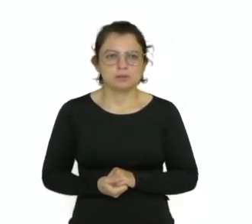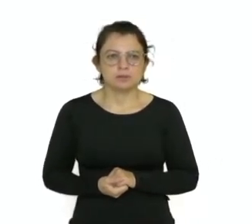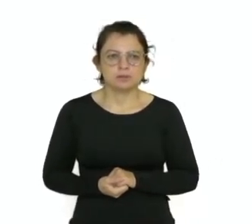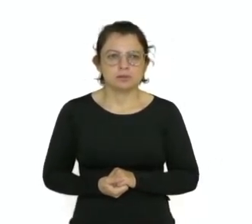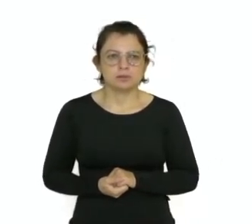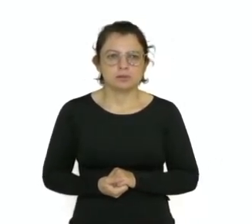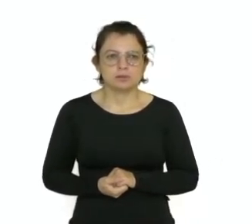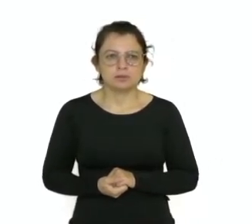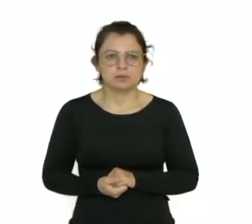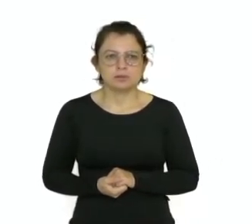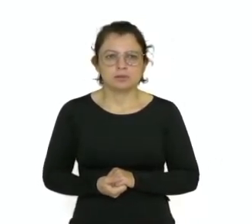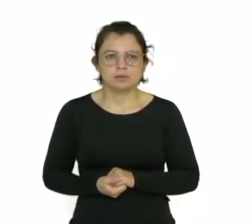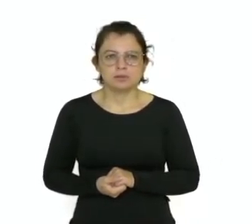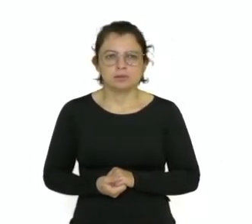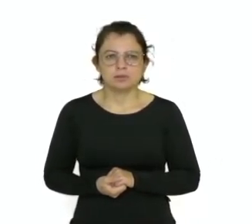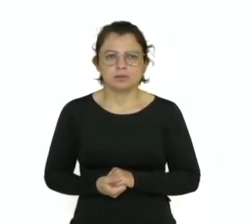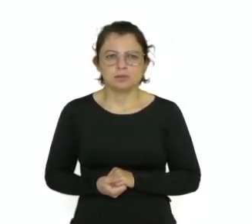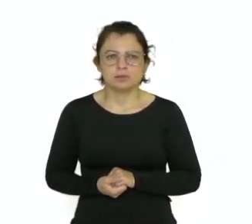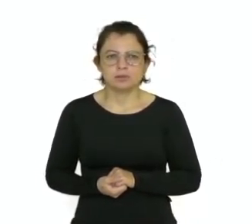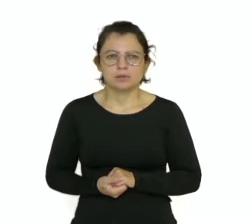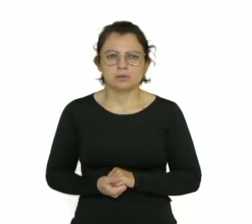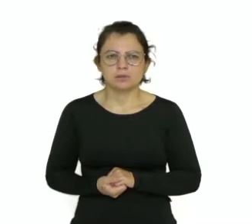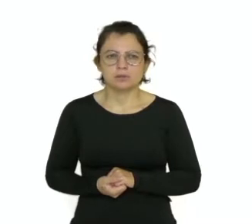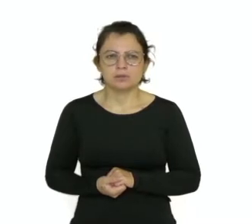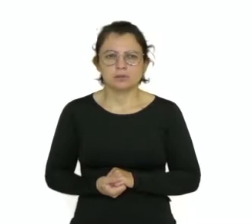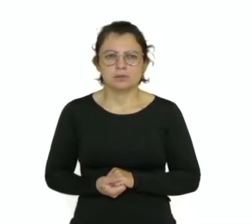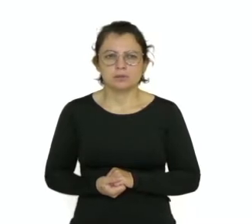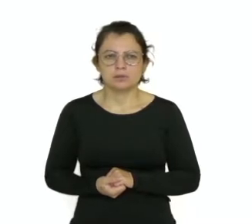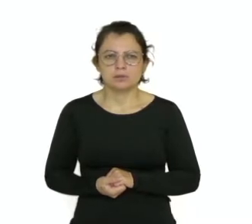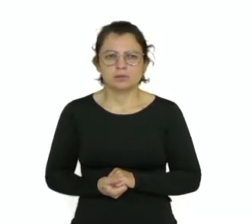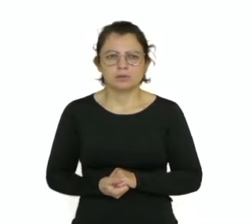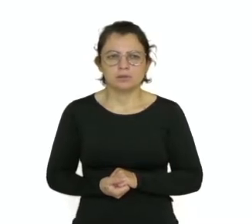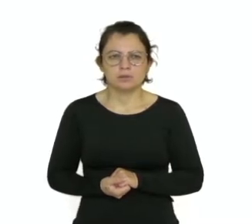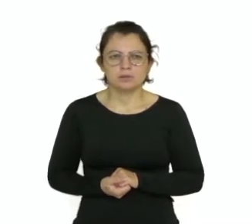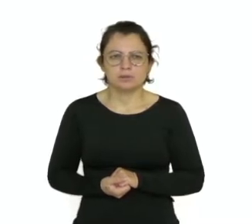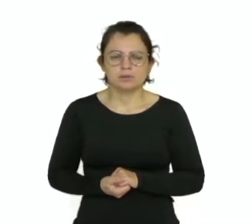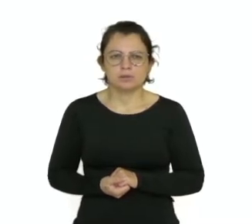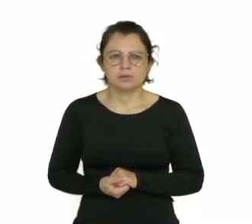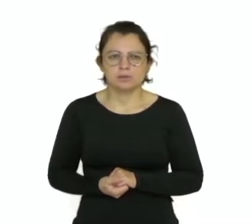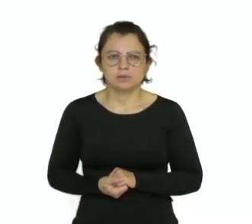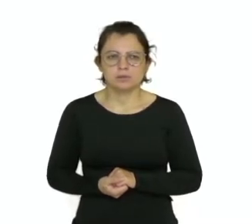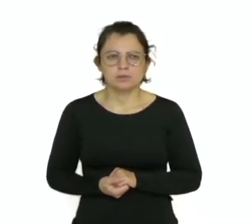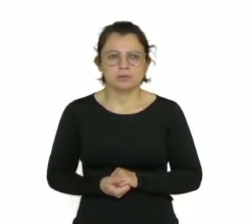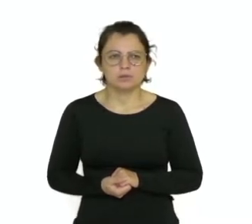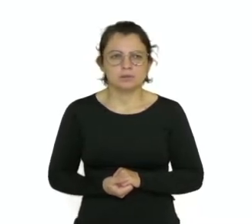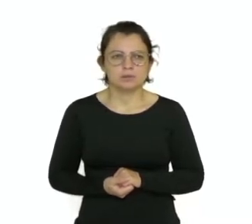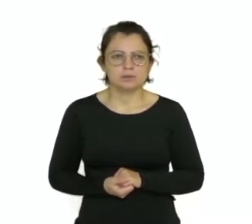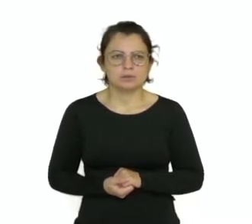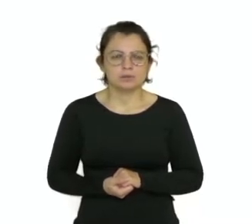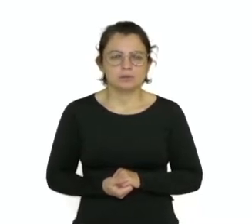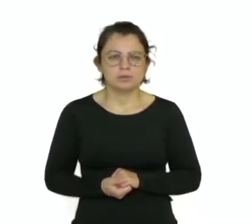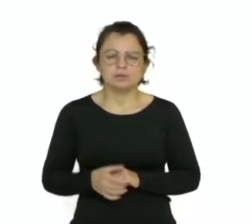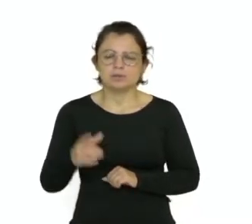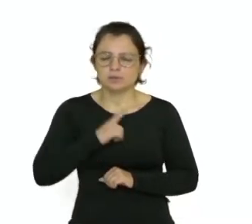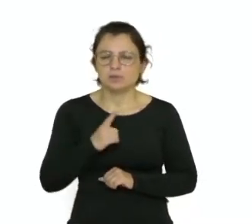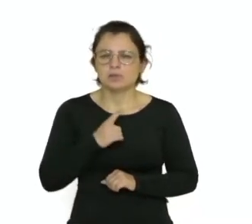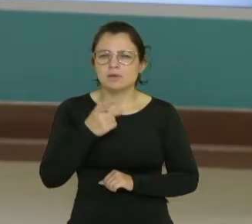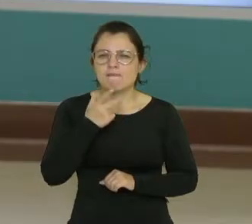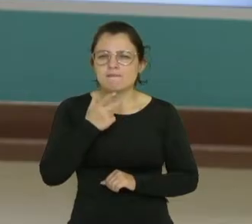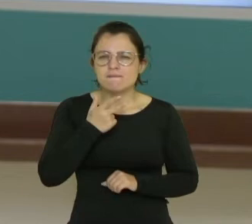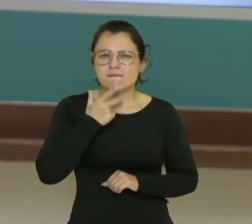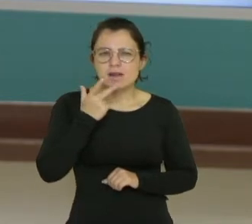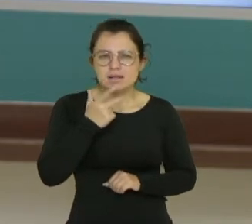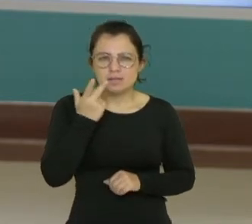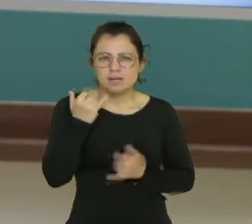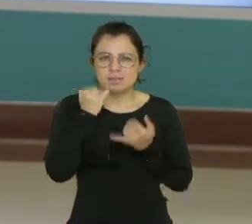vendo, veja, jacaré, jacaré, jacaré, chacaré, e jacaré de novo. Então eles falavam muito